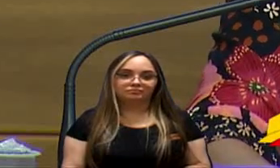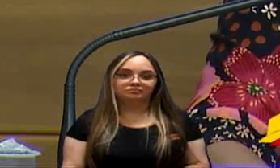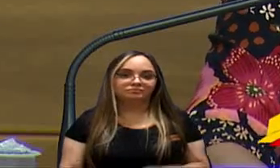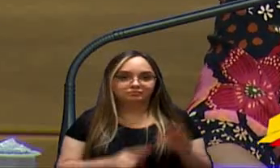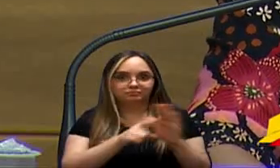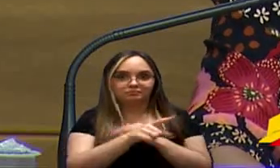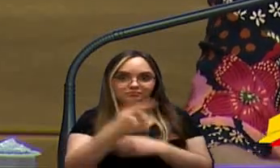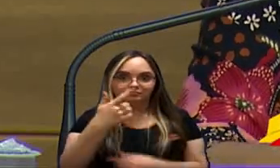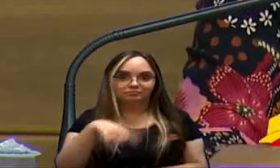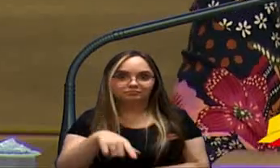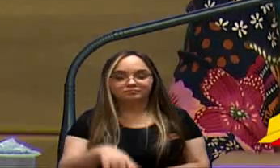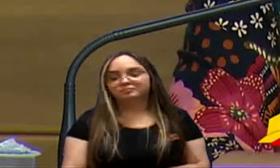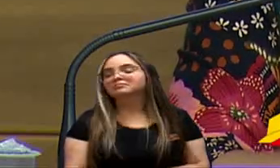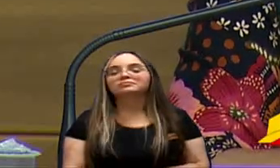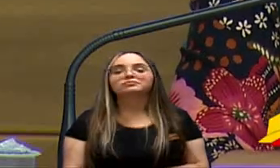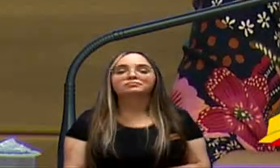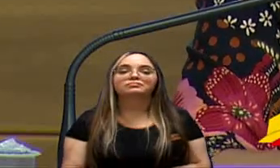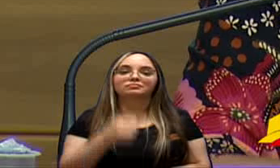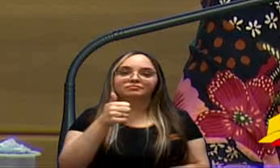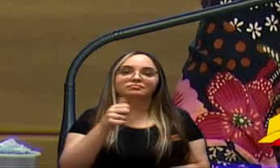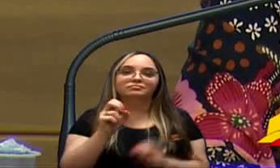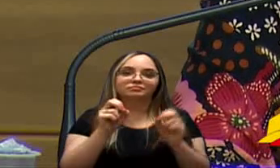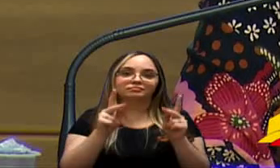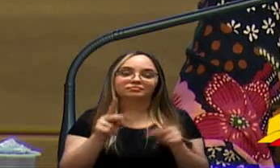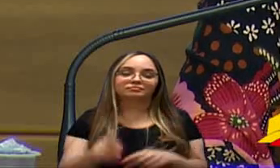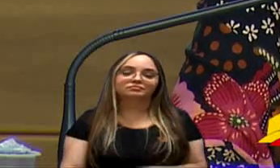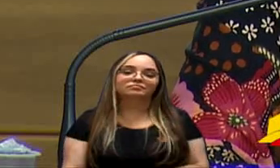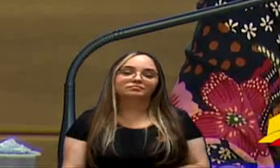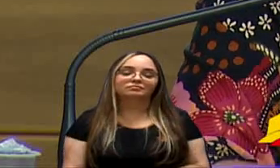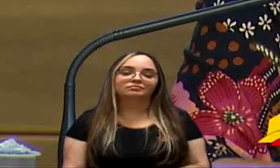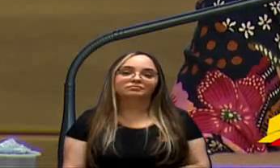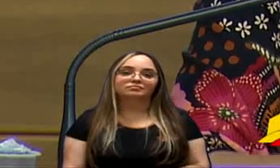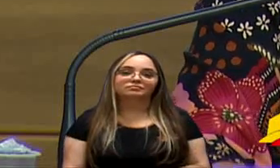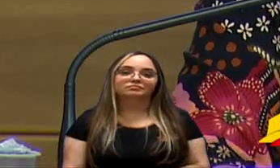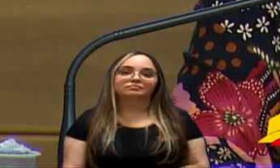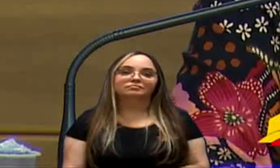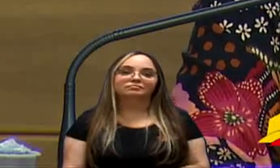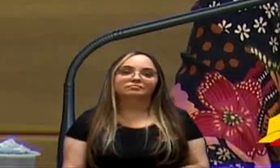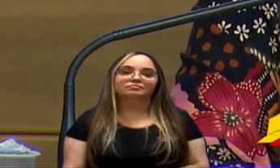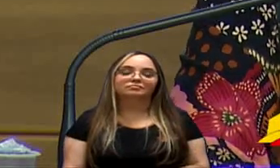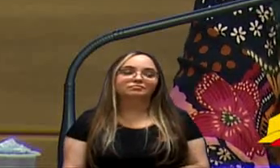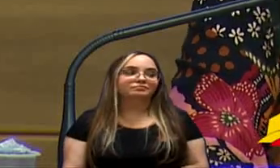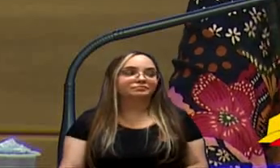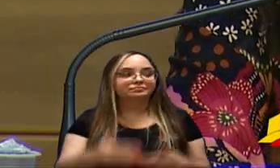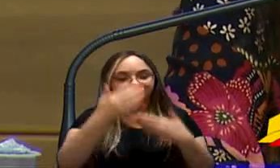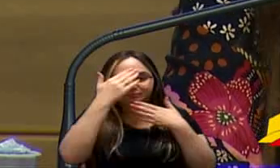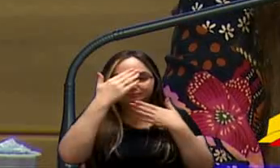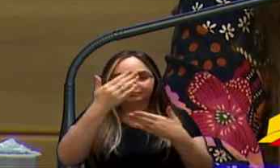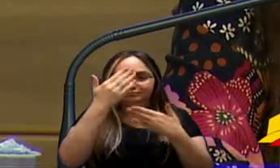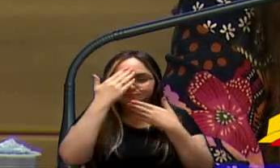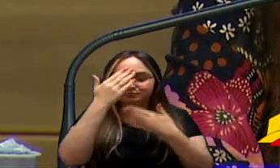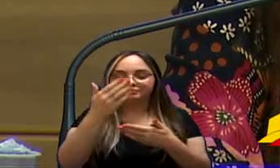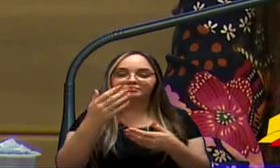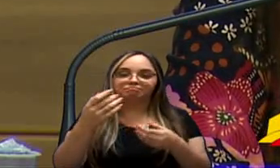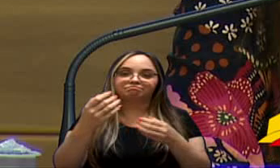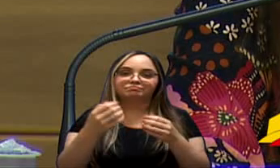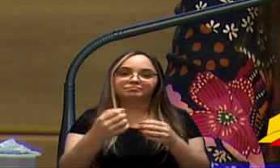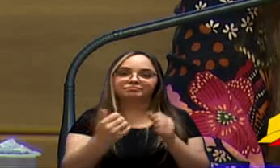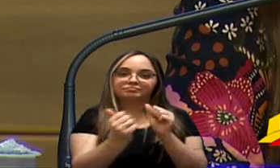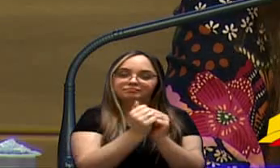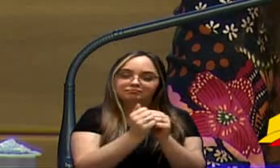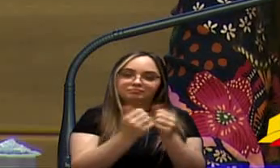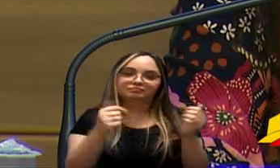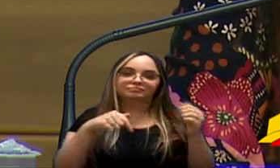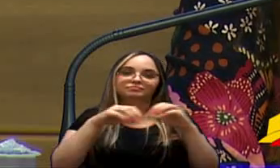Mais alguma pergunta? Parabenizar pelo trabalho, pelo que vocês têm feito. Eu quem agradeço vocês pela parceria, a